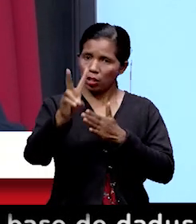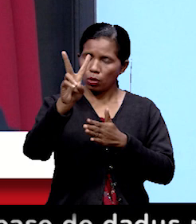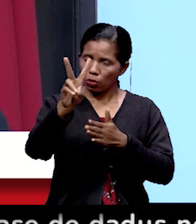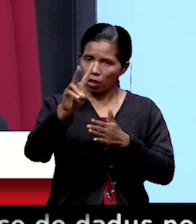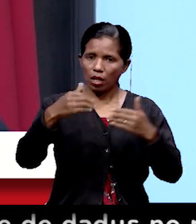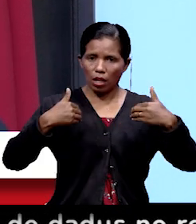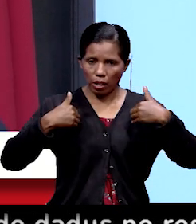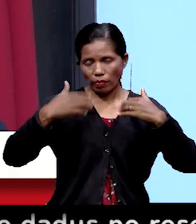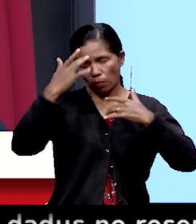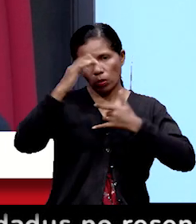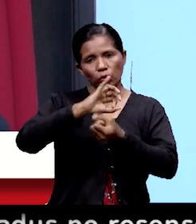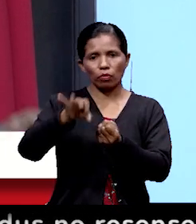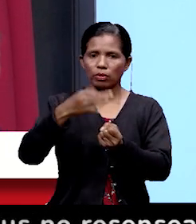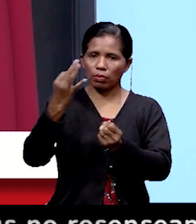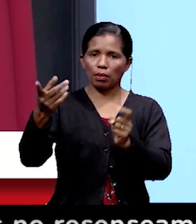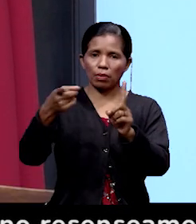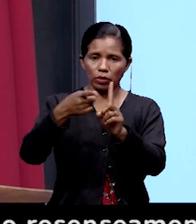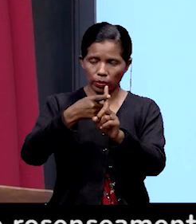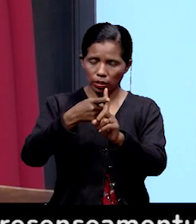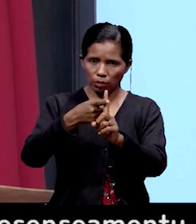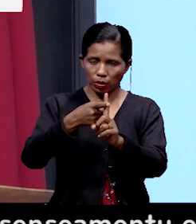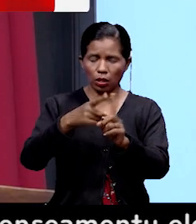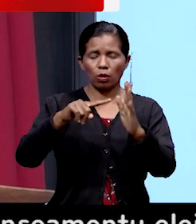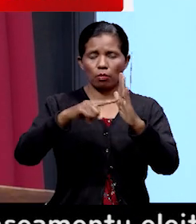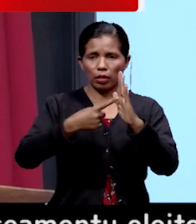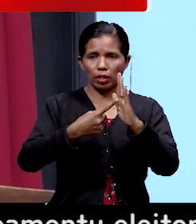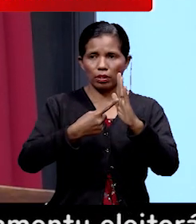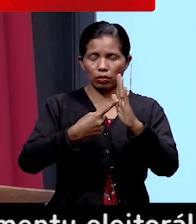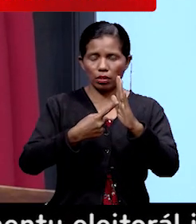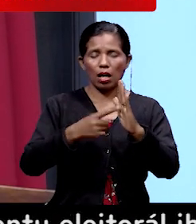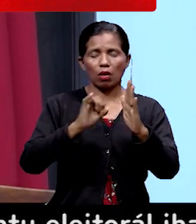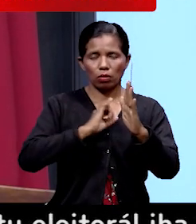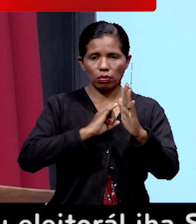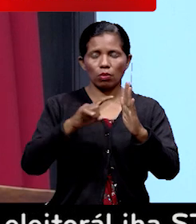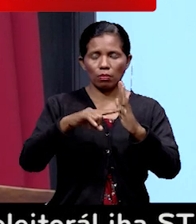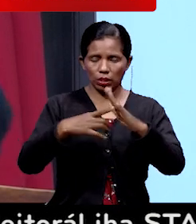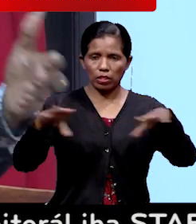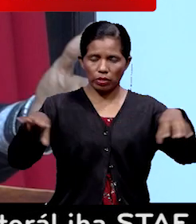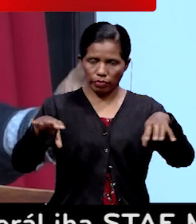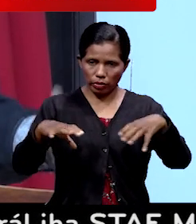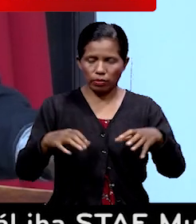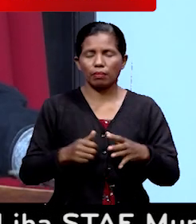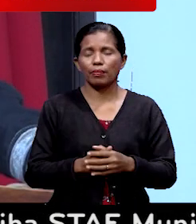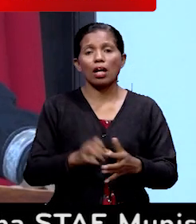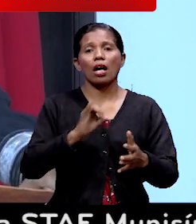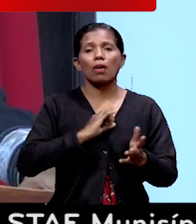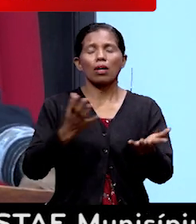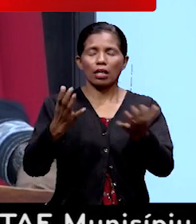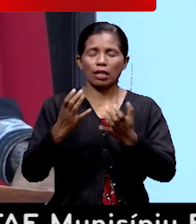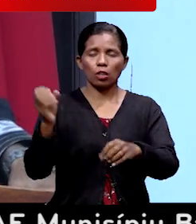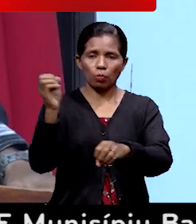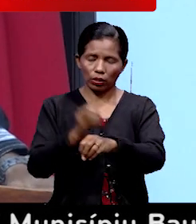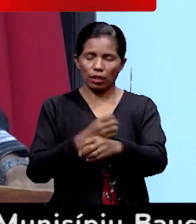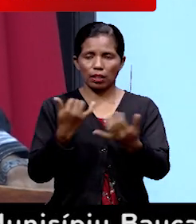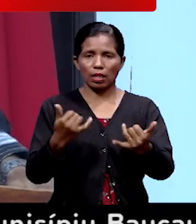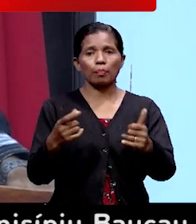covid e o em aho começa serviço da maneira o cara aproveita a oportunidade né em